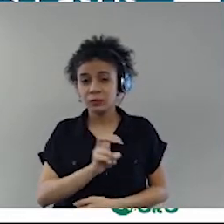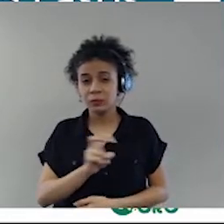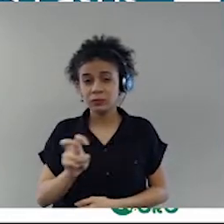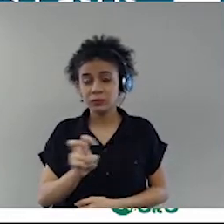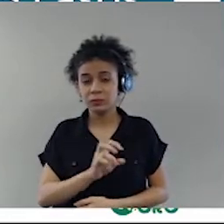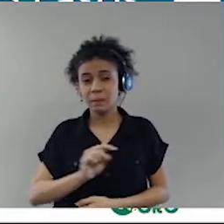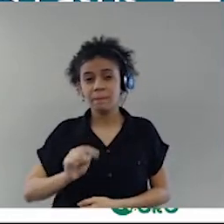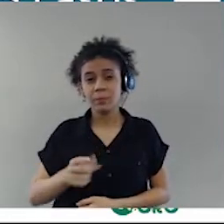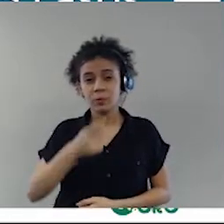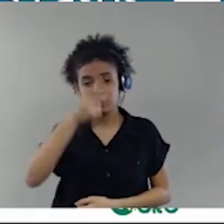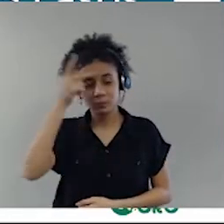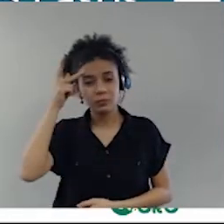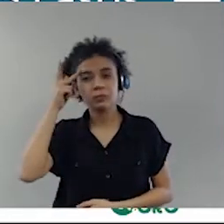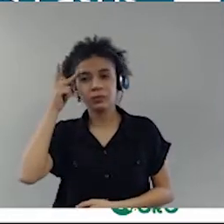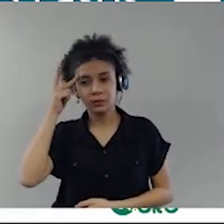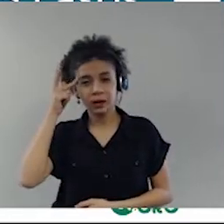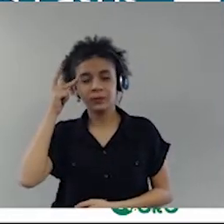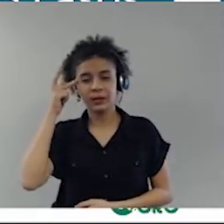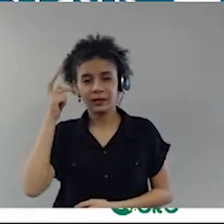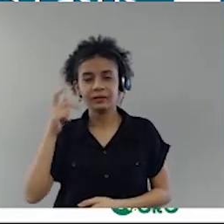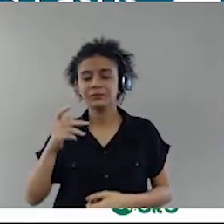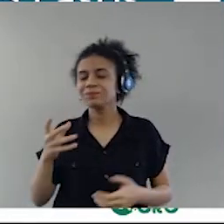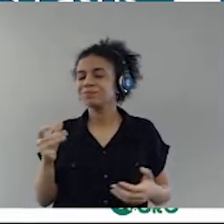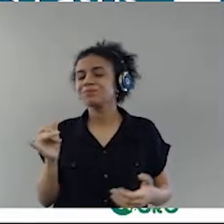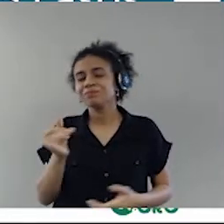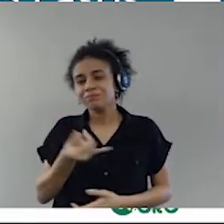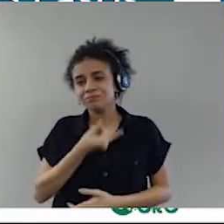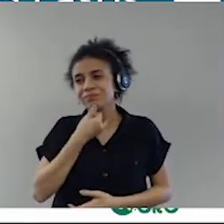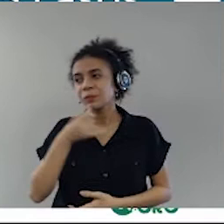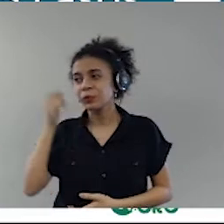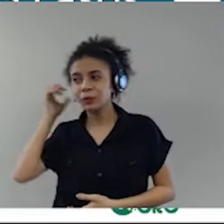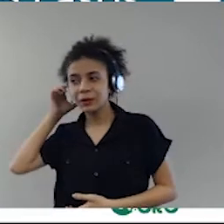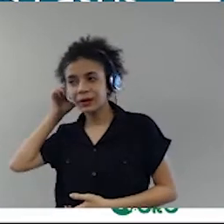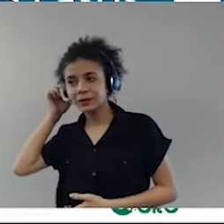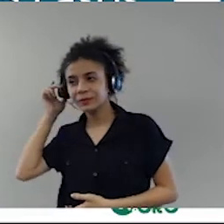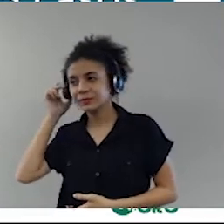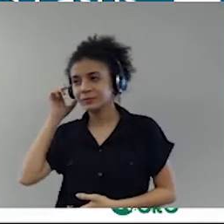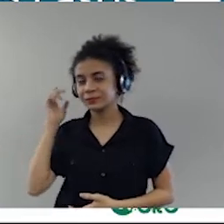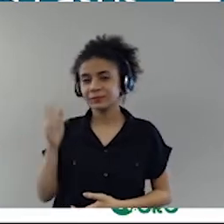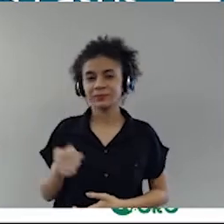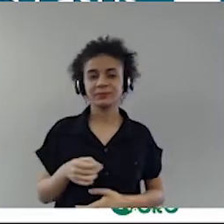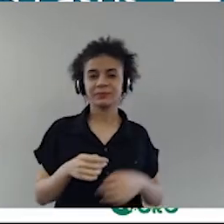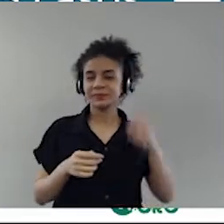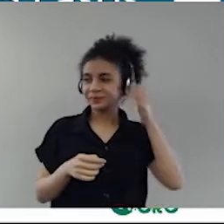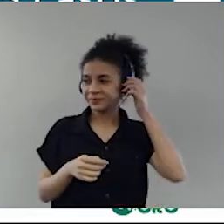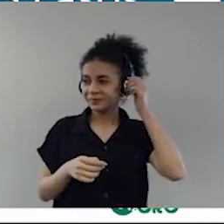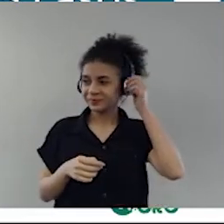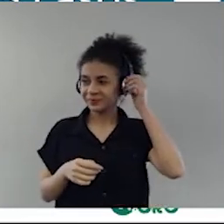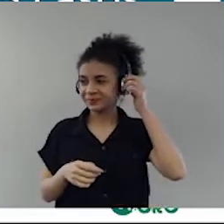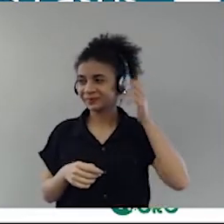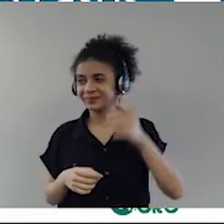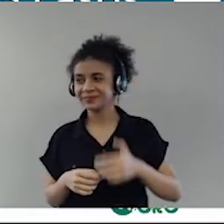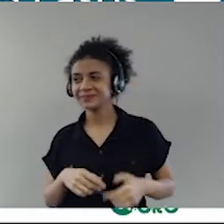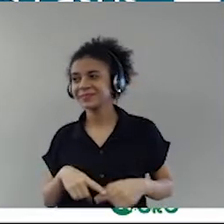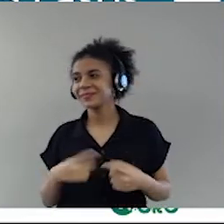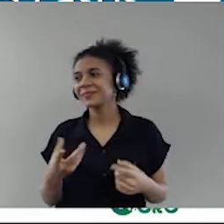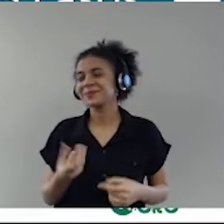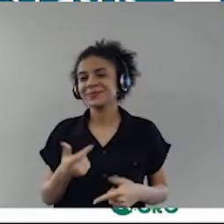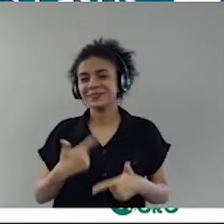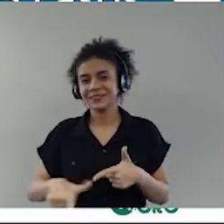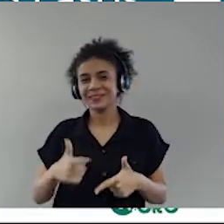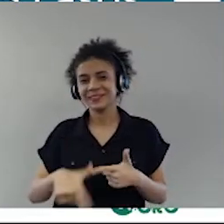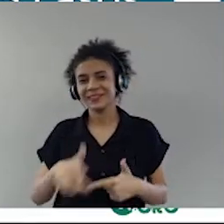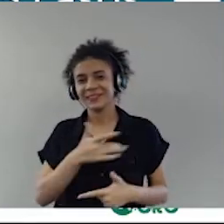655 mil pessoas, lamentavelmente, perderam suas vidas ou tiveram muitos problemas